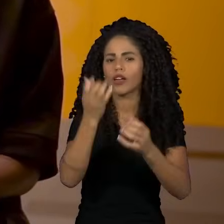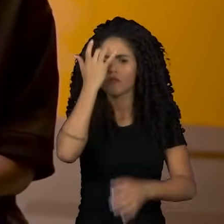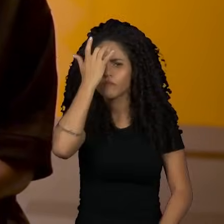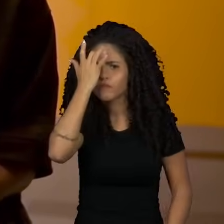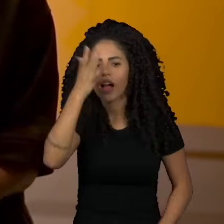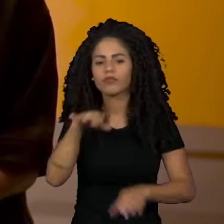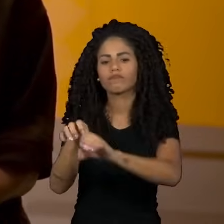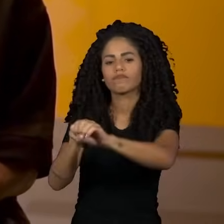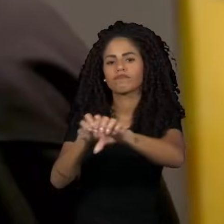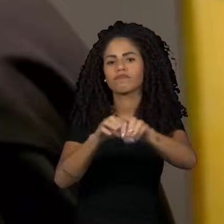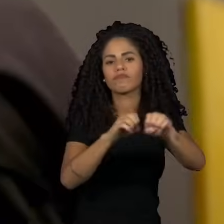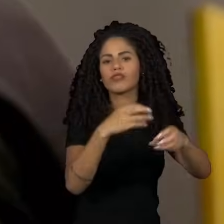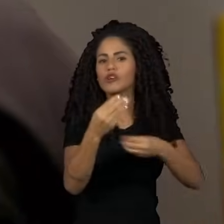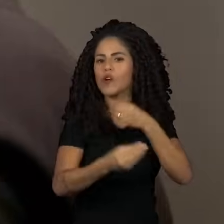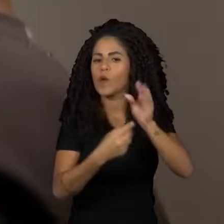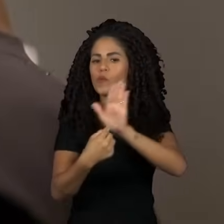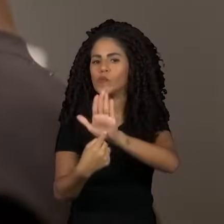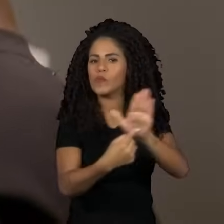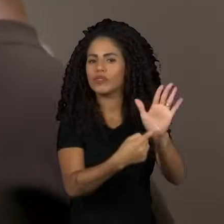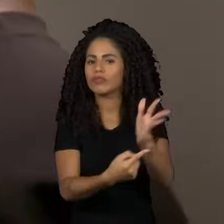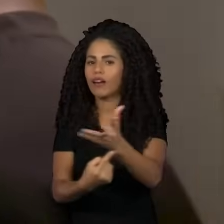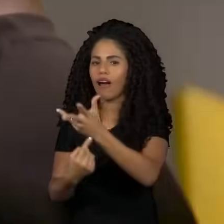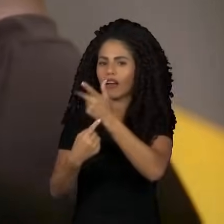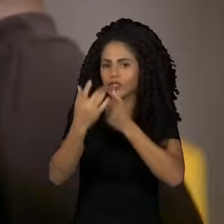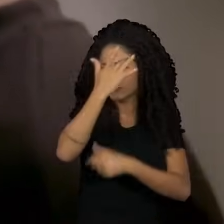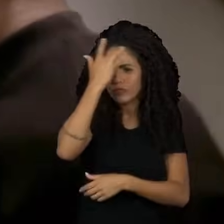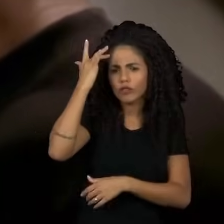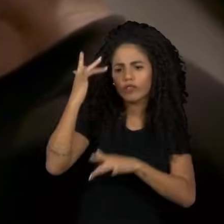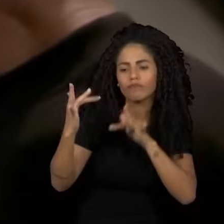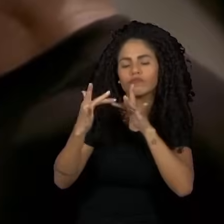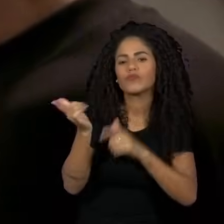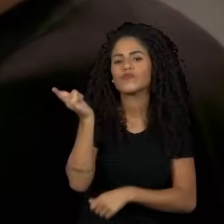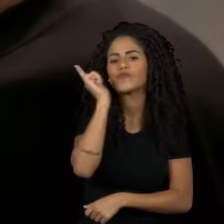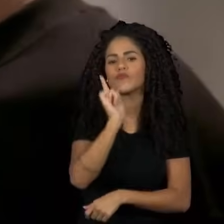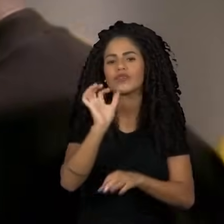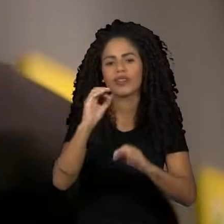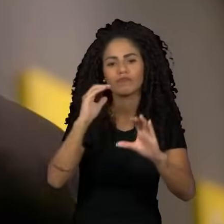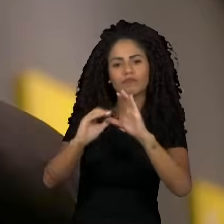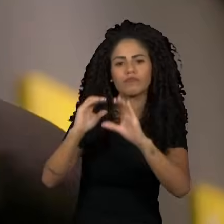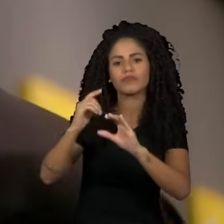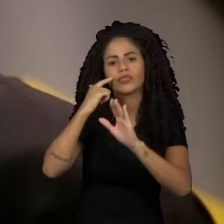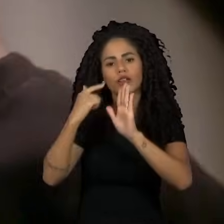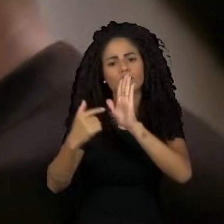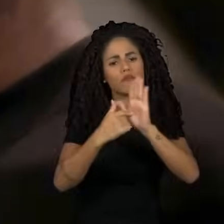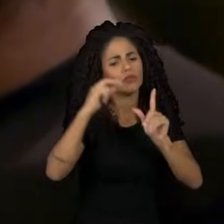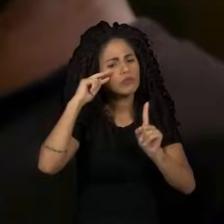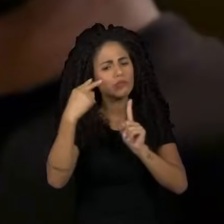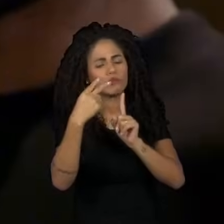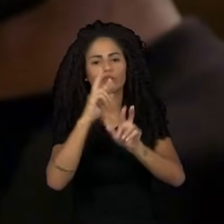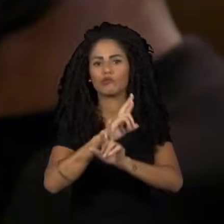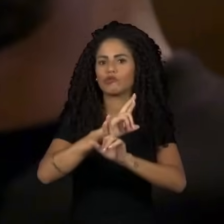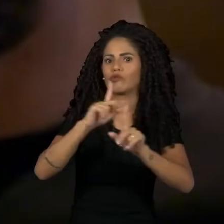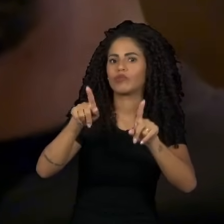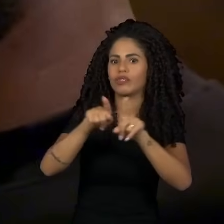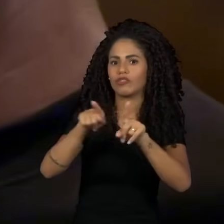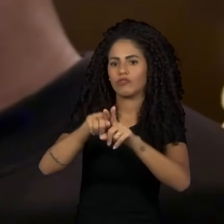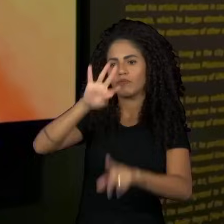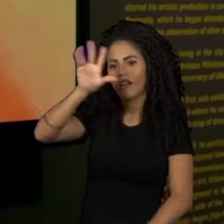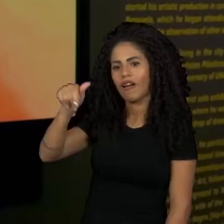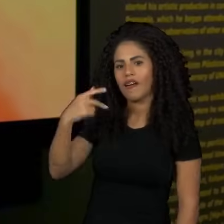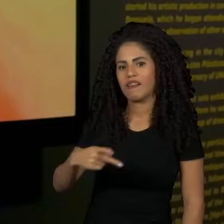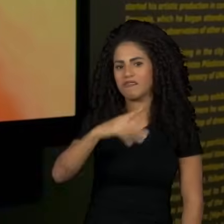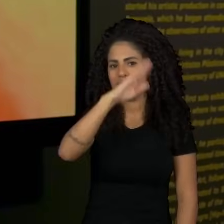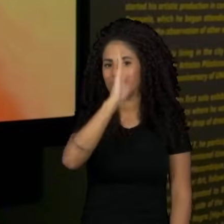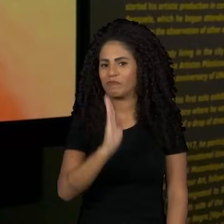fácil, mais rápida, inclusive, de humanizar o mundo, né? E trazer um novo olhar sobre a gente africana no Brasil,